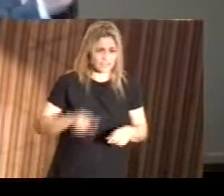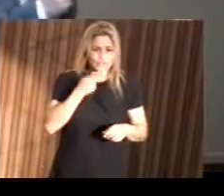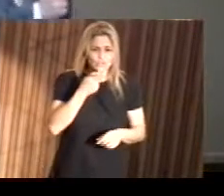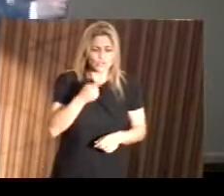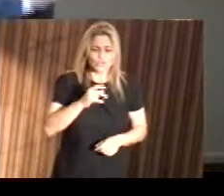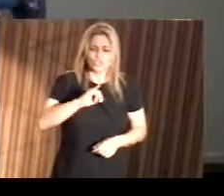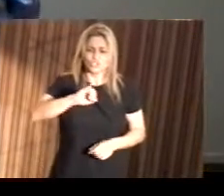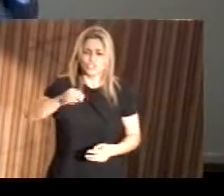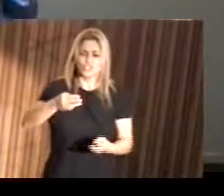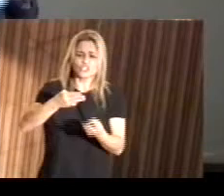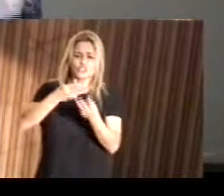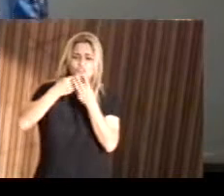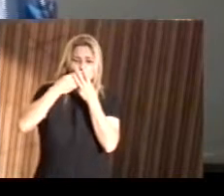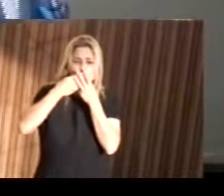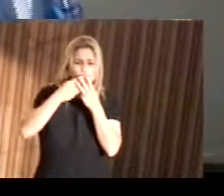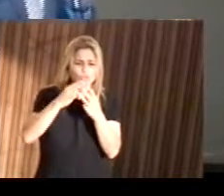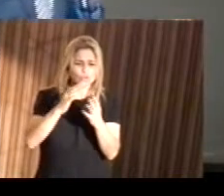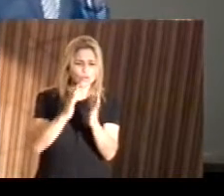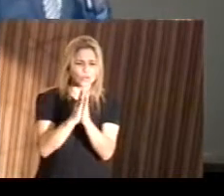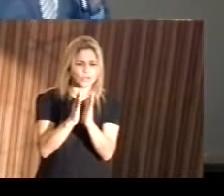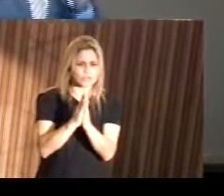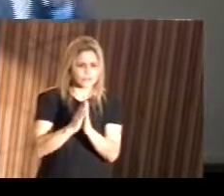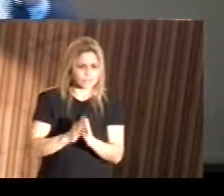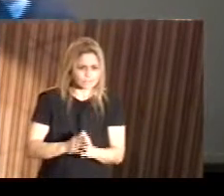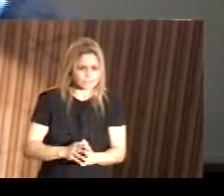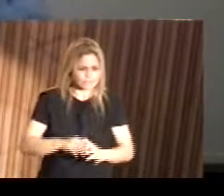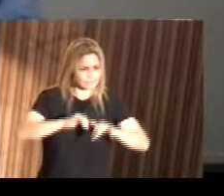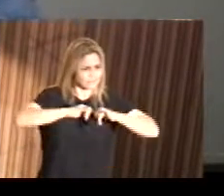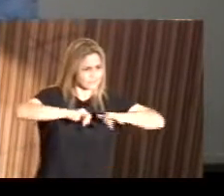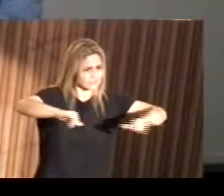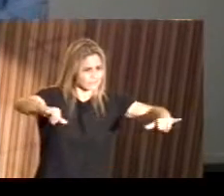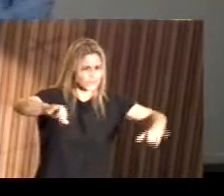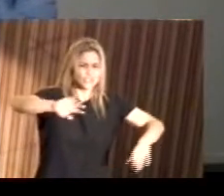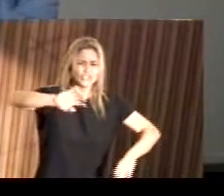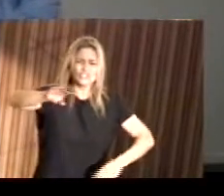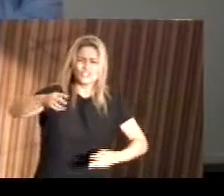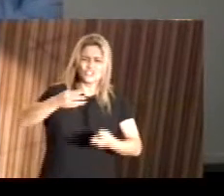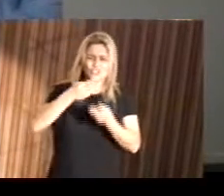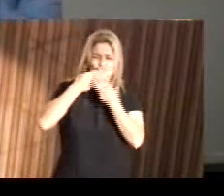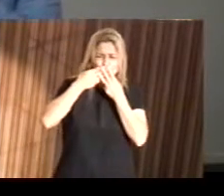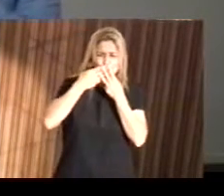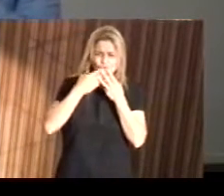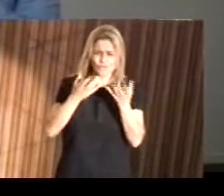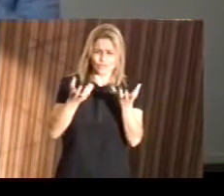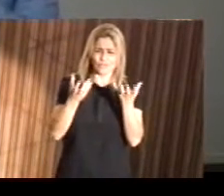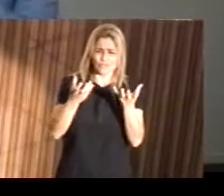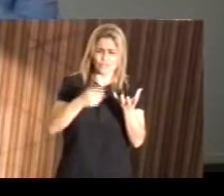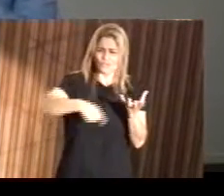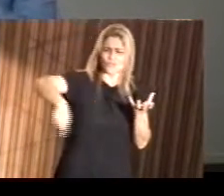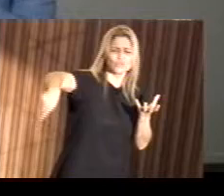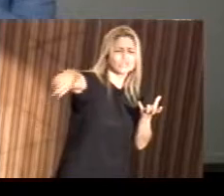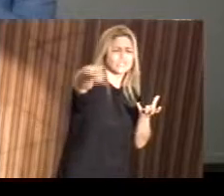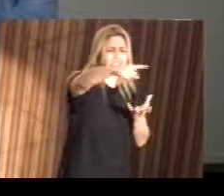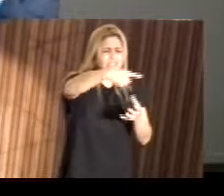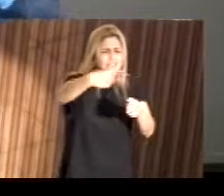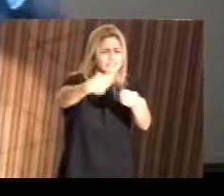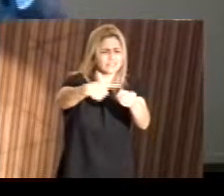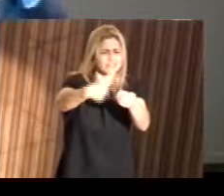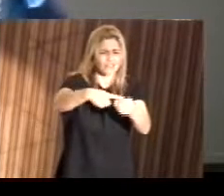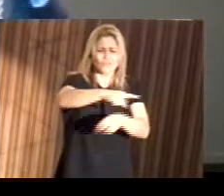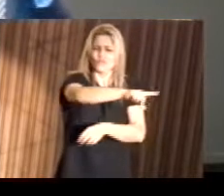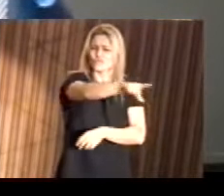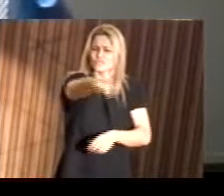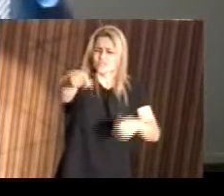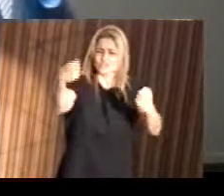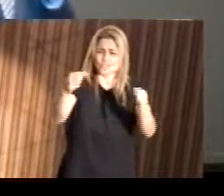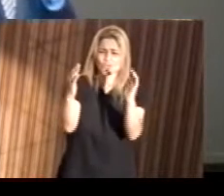jejum e oração. E diz assim: eu convoco todo o povo de Minnesota a